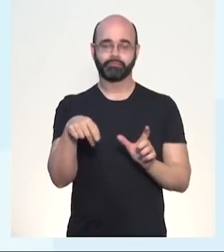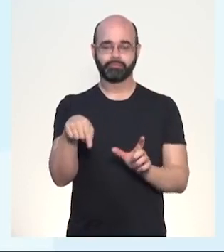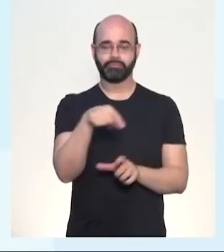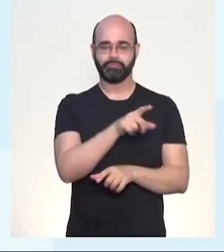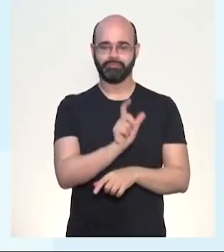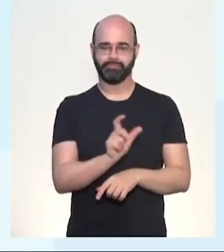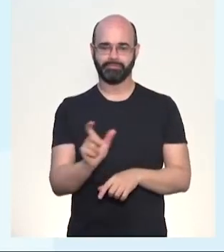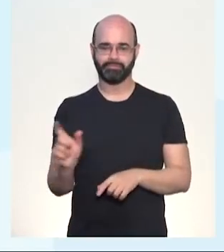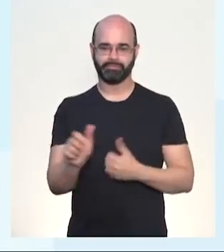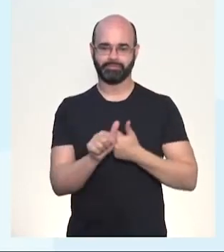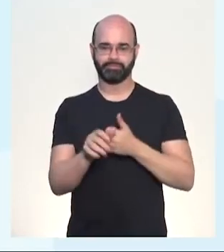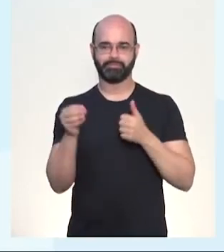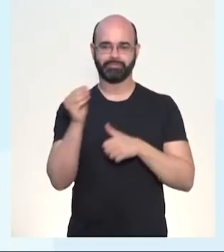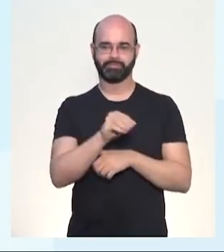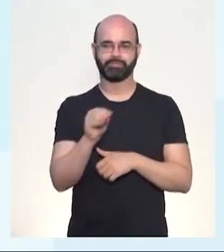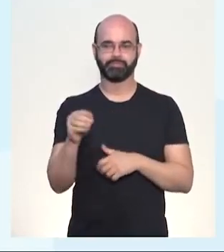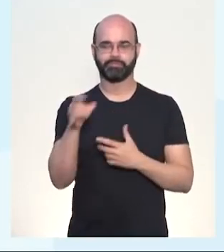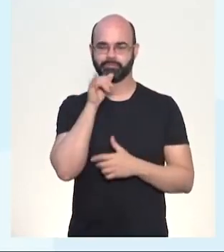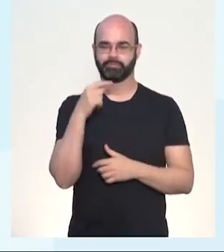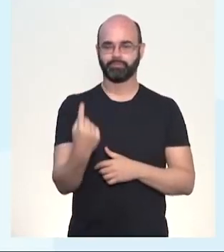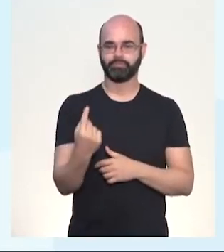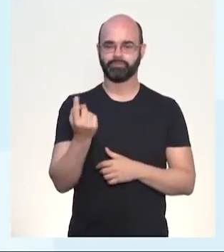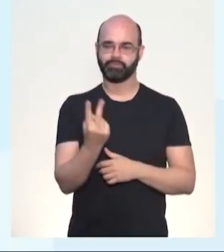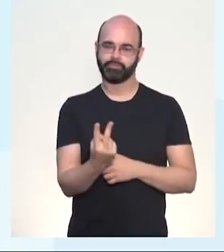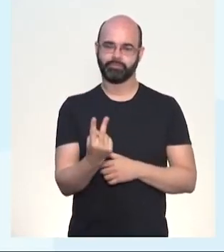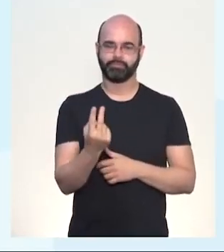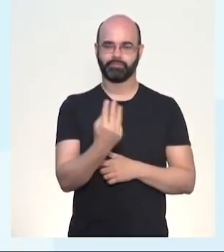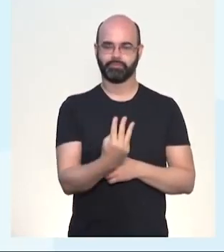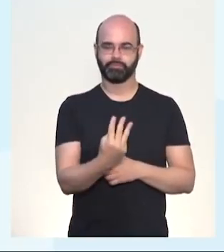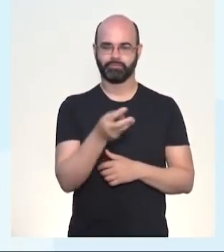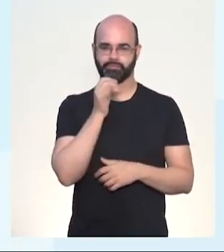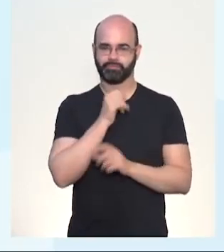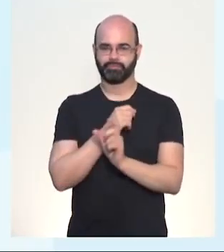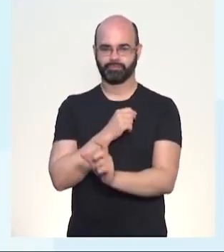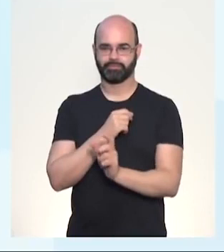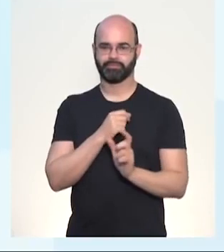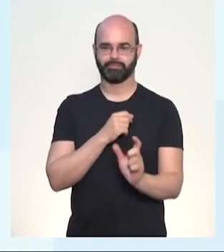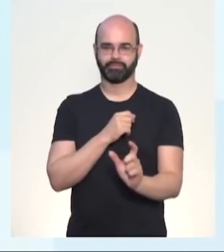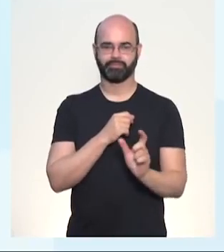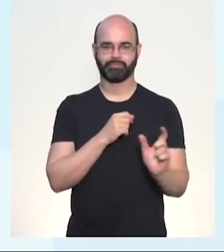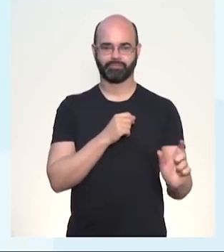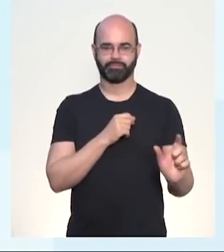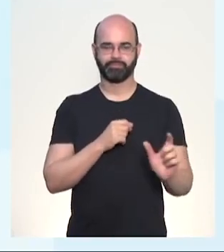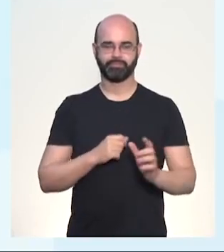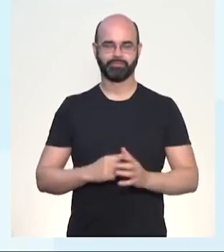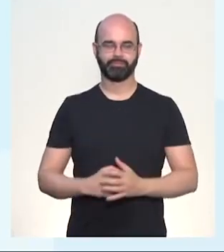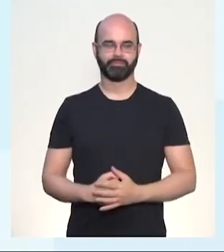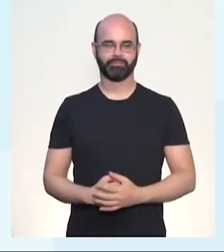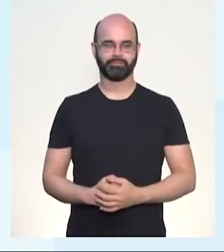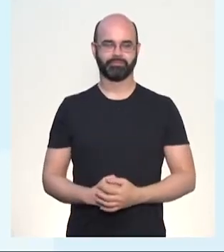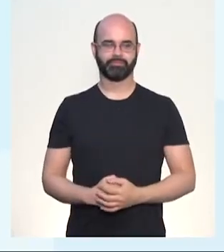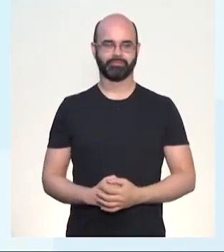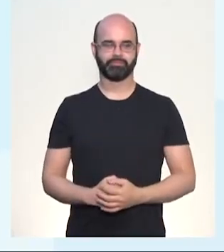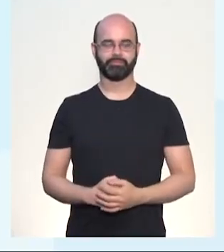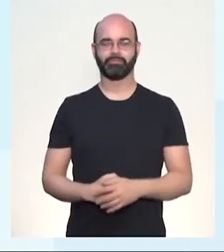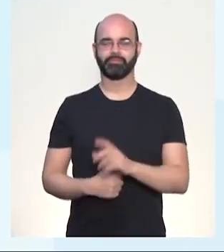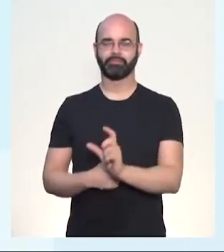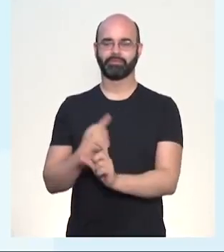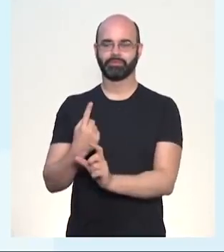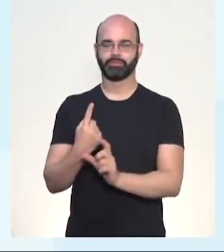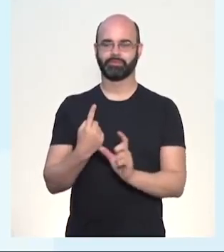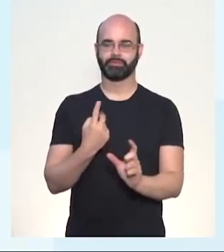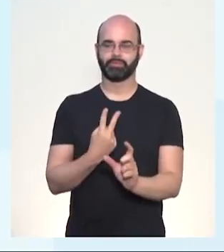na sequência, ou seja, posição 1, posição 2, posição 3, encostou aqui, tá? Posição 1, 2,